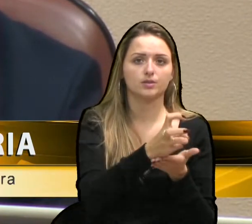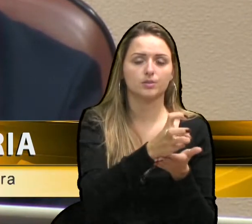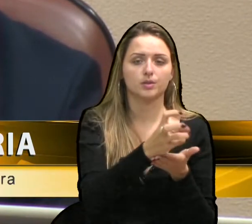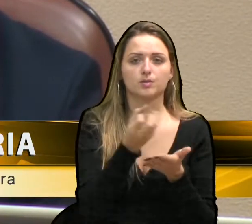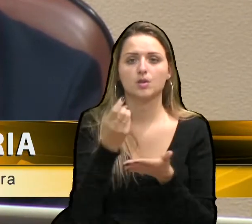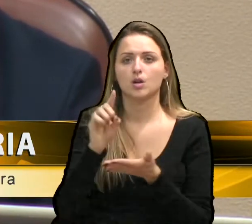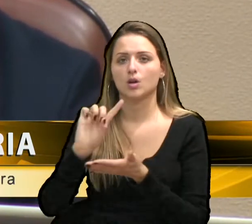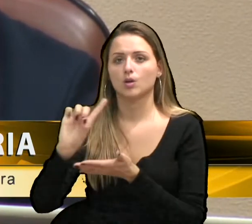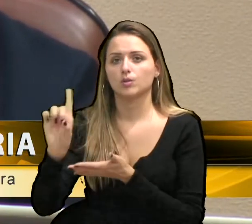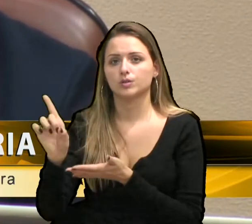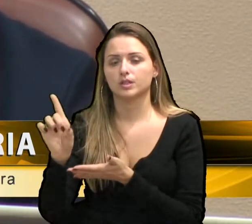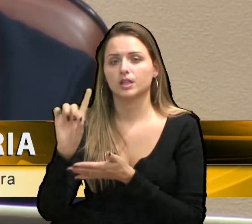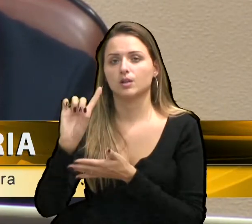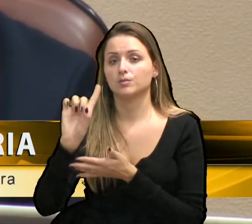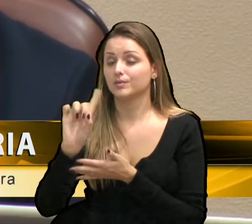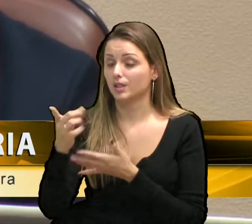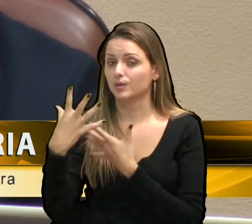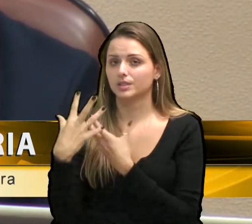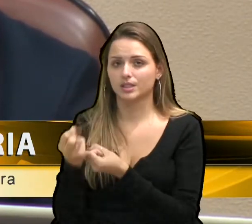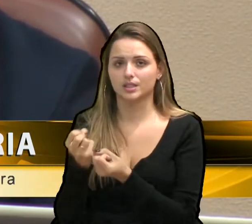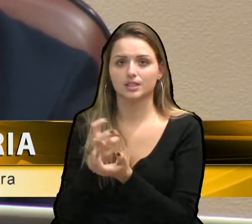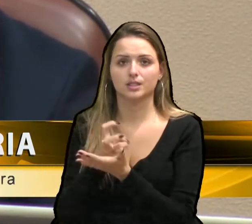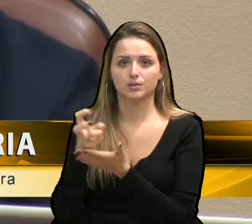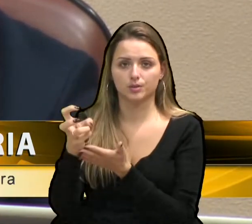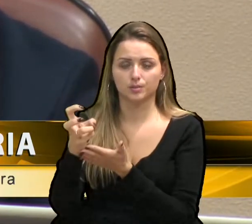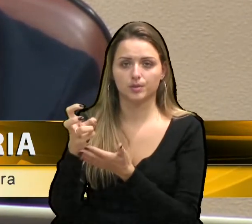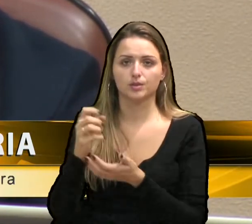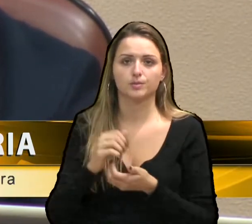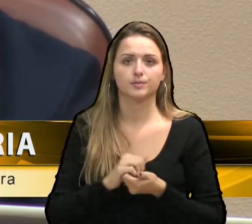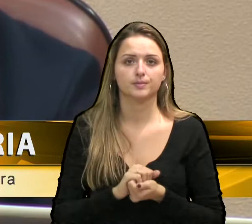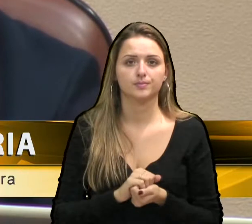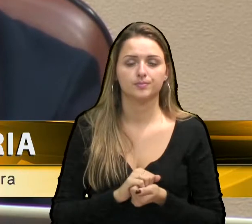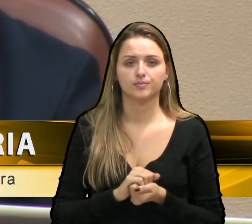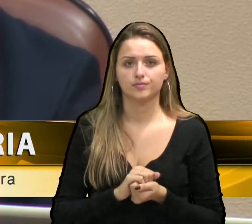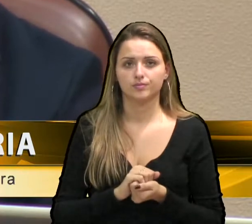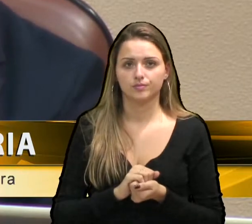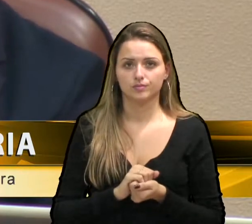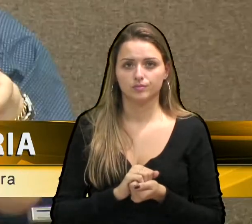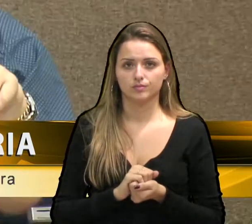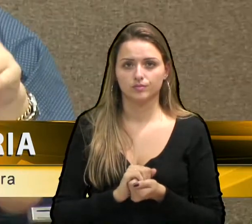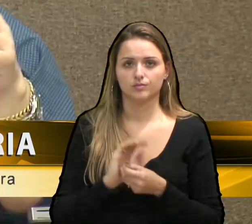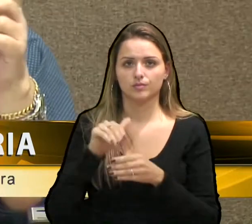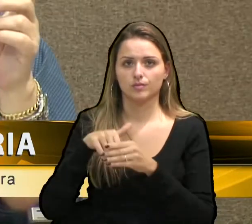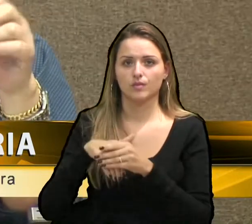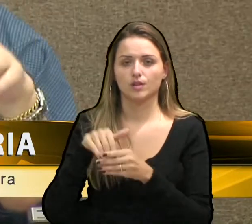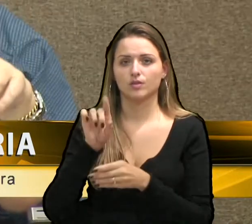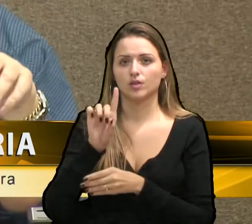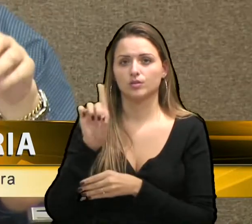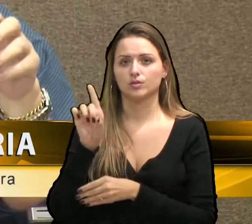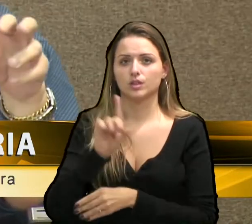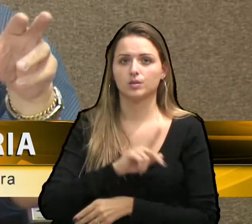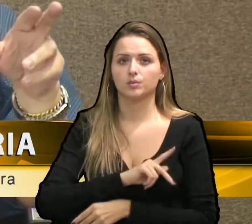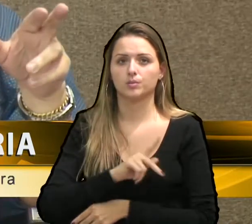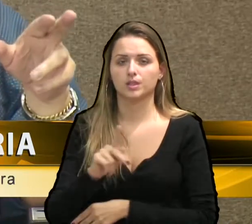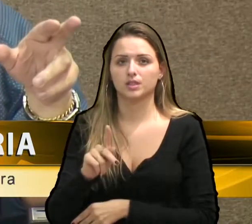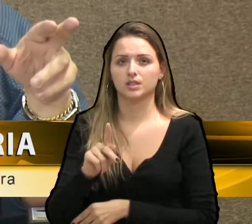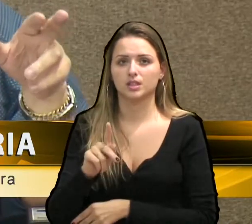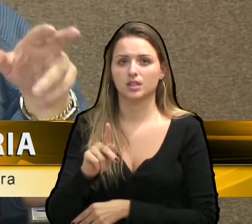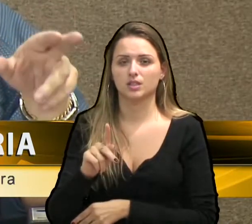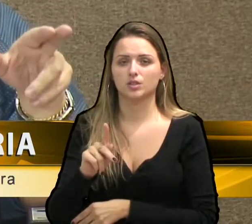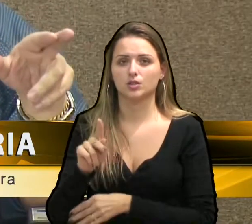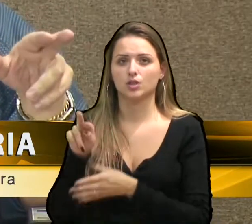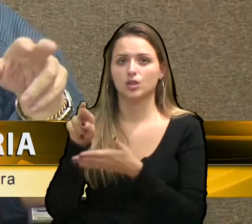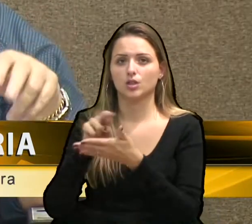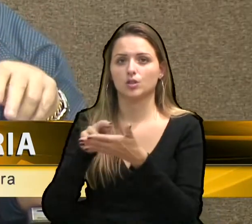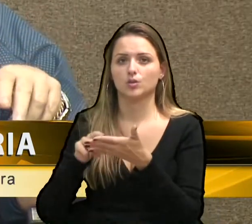do denunciado ou não pela improcedência da infração e absolvição do denunciado? Eu voto não, senhor presidente, nos termos do